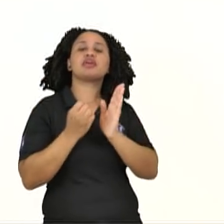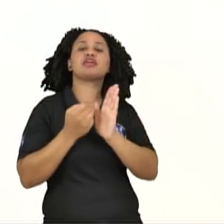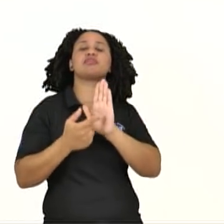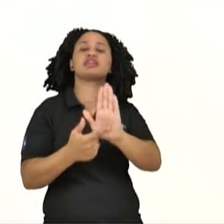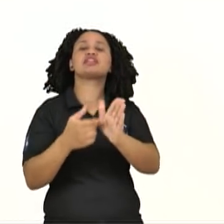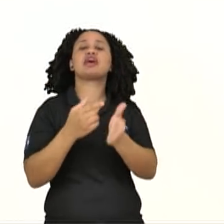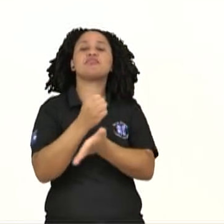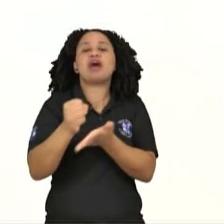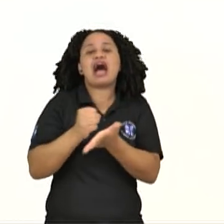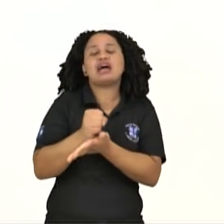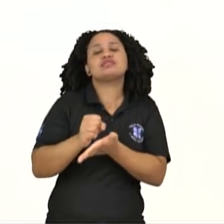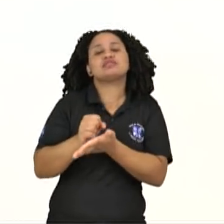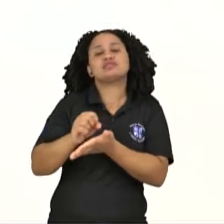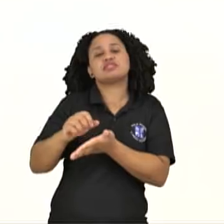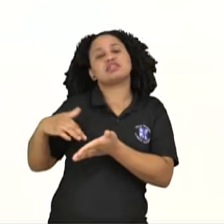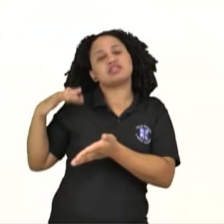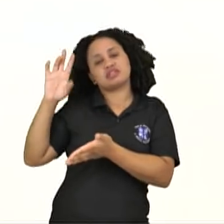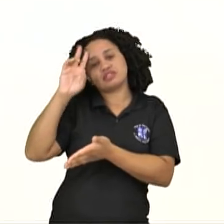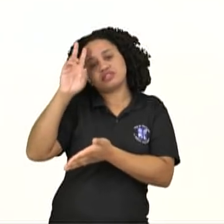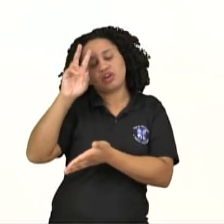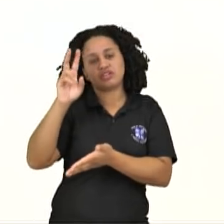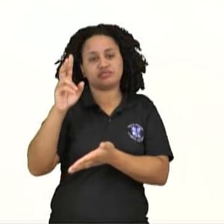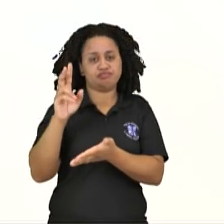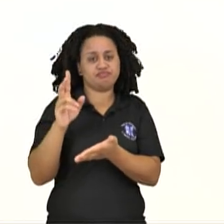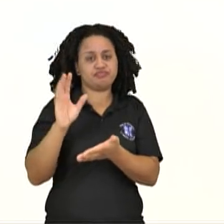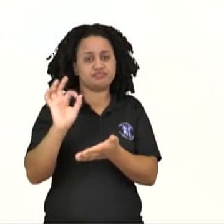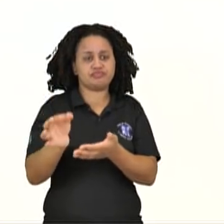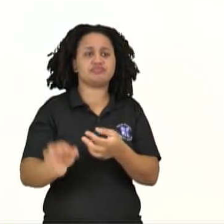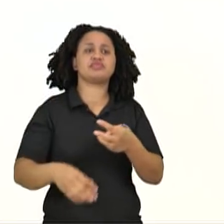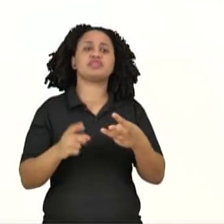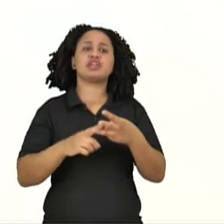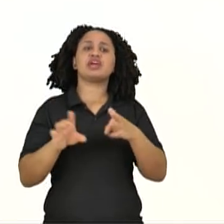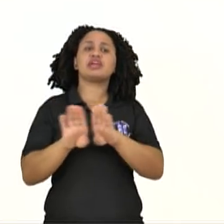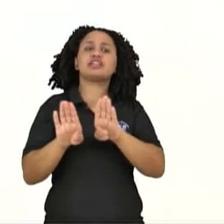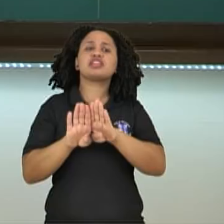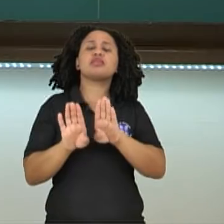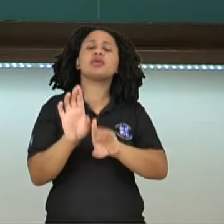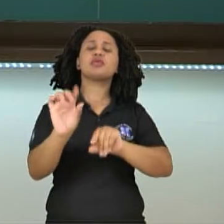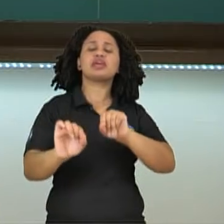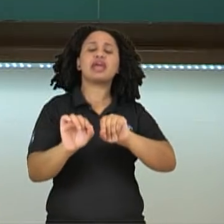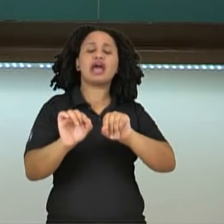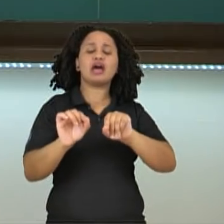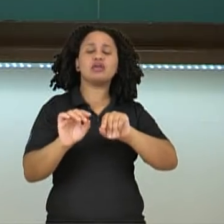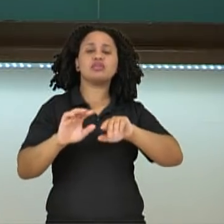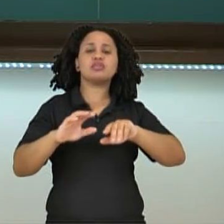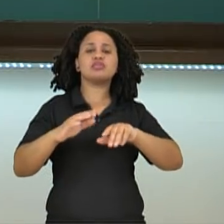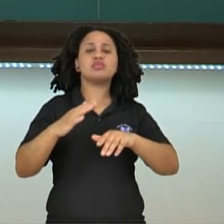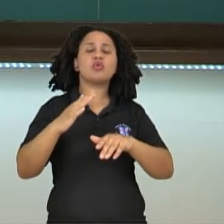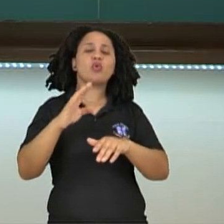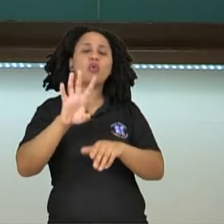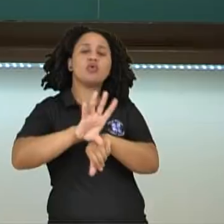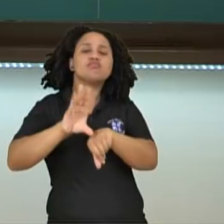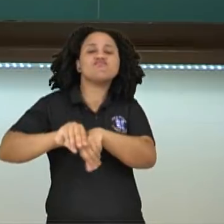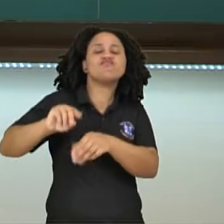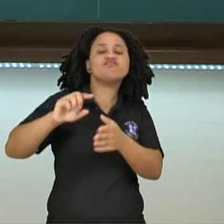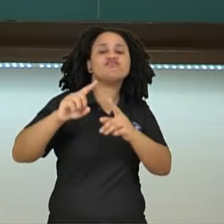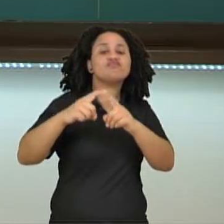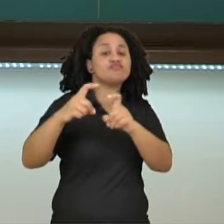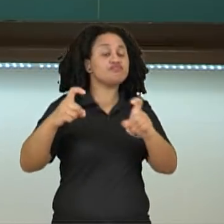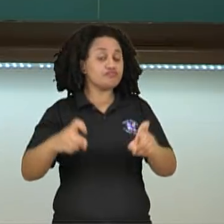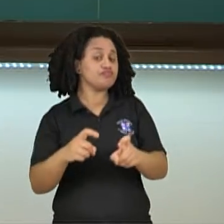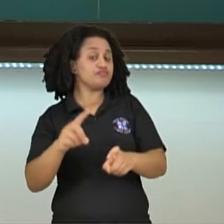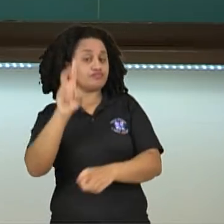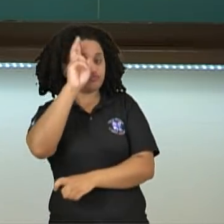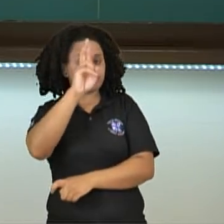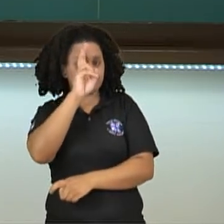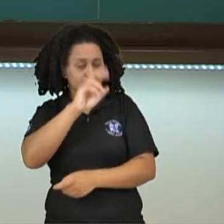com problematizar o conceito do saber científico da produção histórica. Olha, vocês podem observar que o tema é,